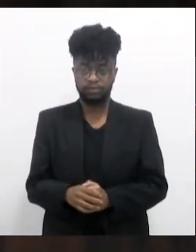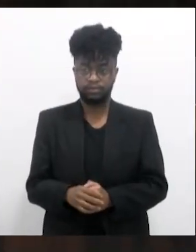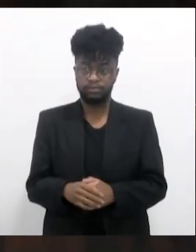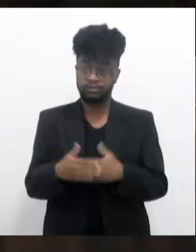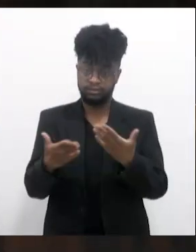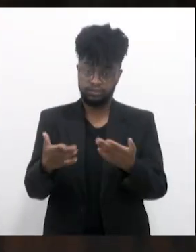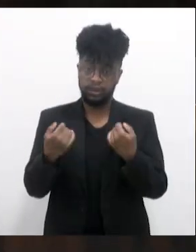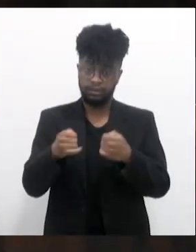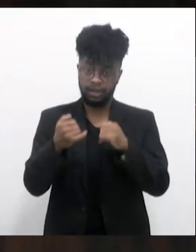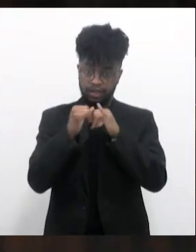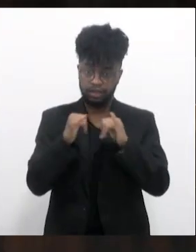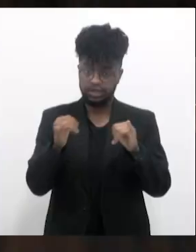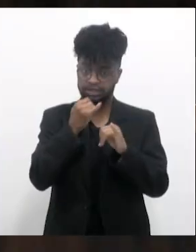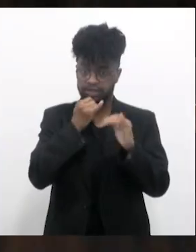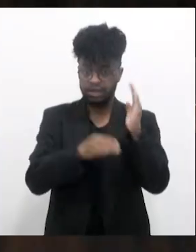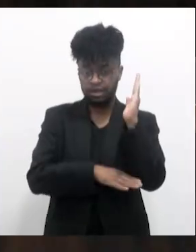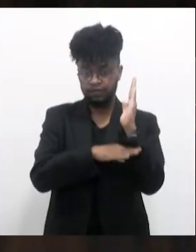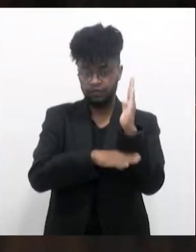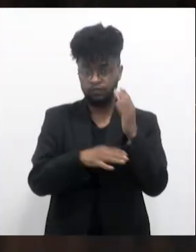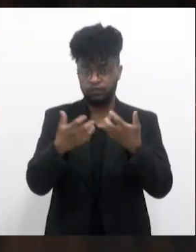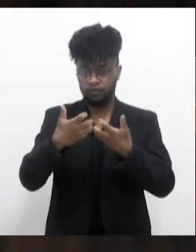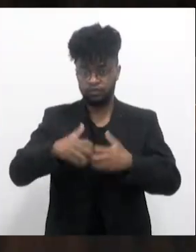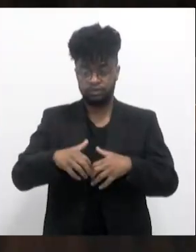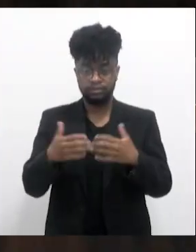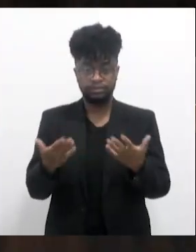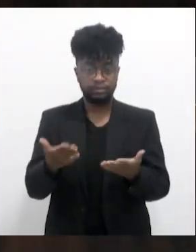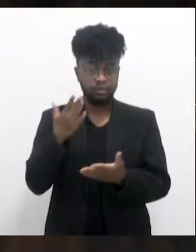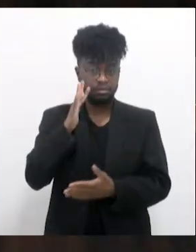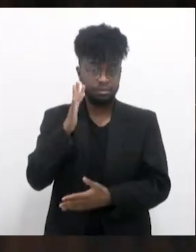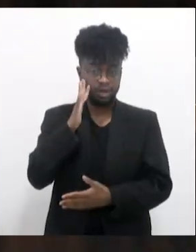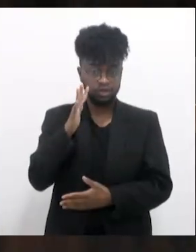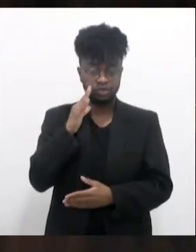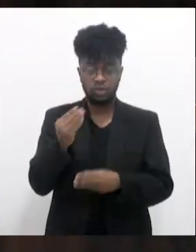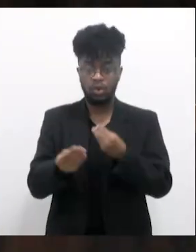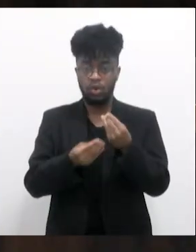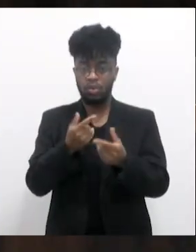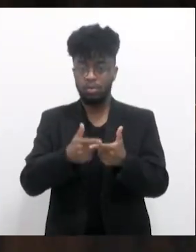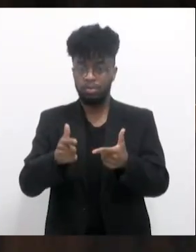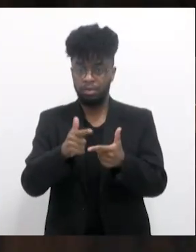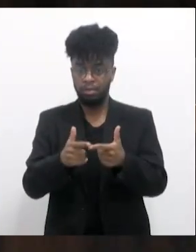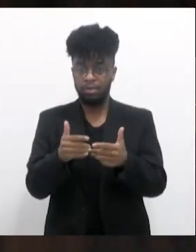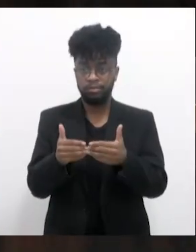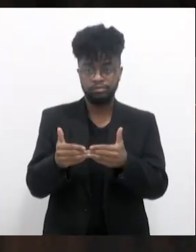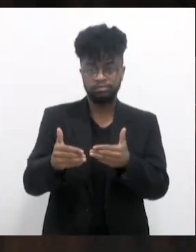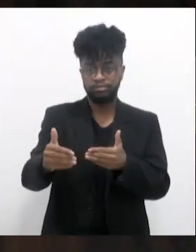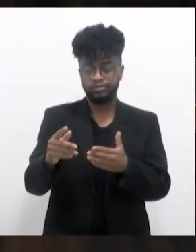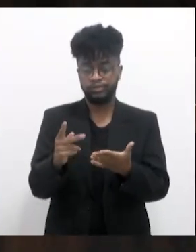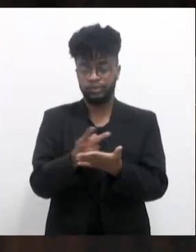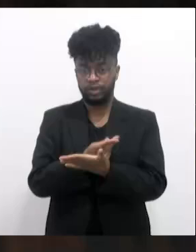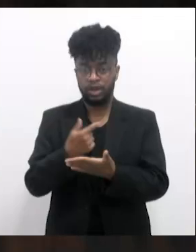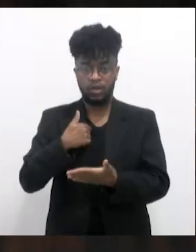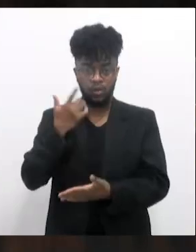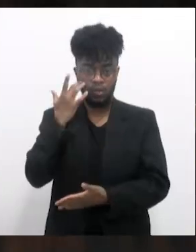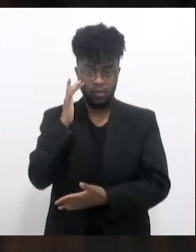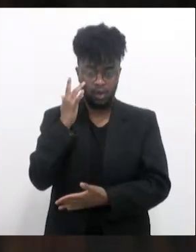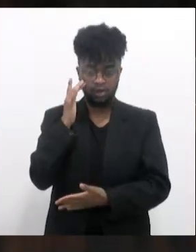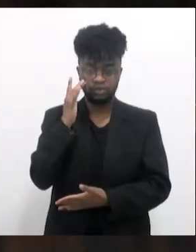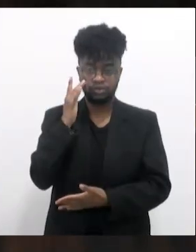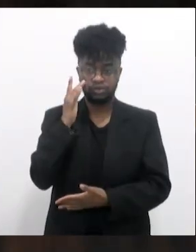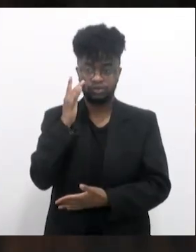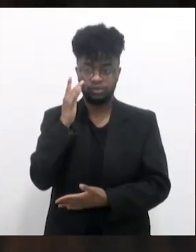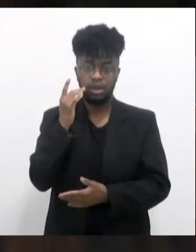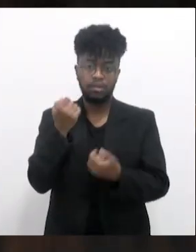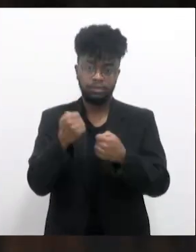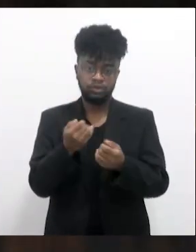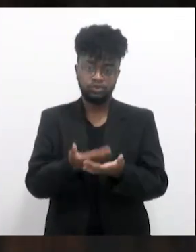de energia para os elevadores funcionarem. Você imagina o problema que vai dar. Eu acho que a gente faz isso, tem que